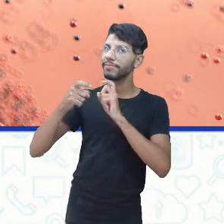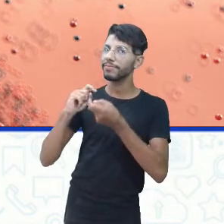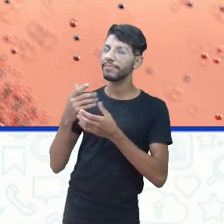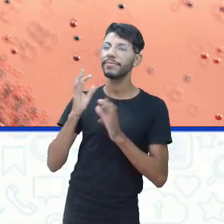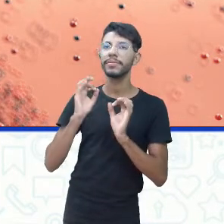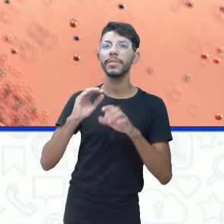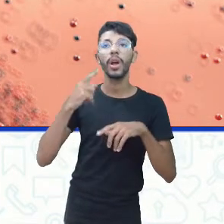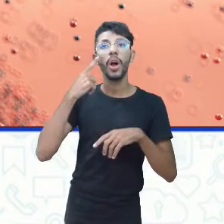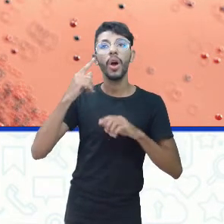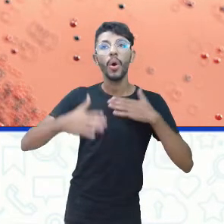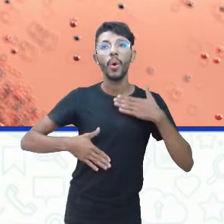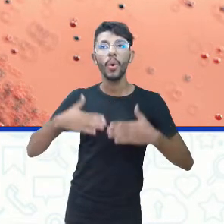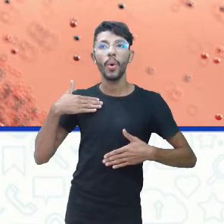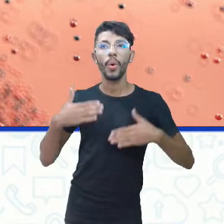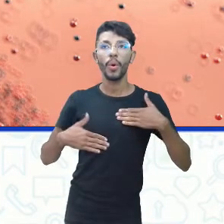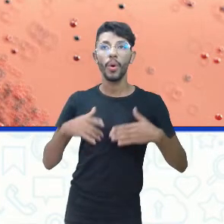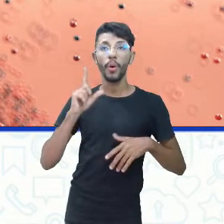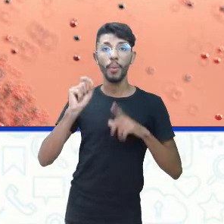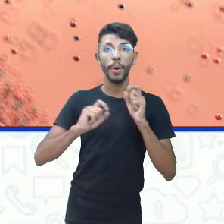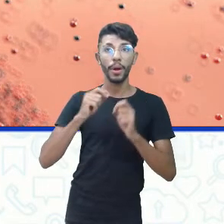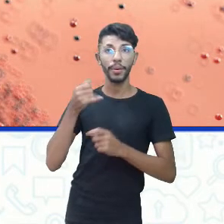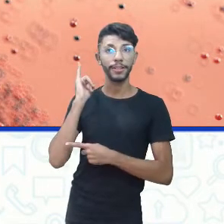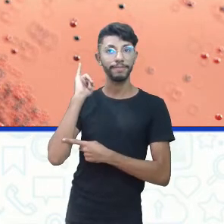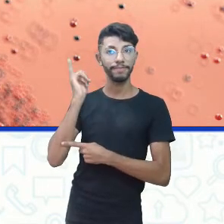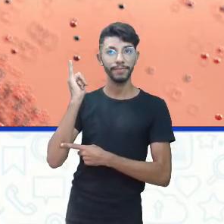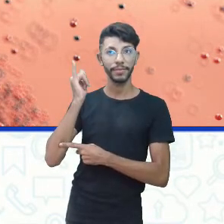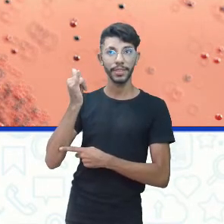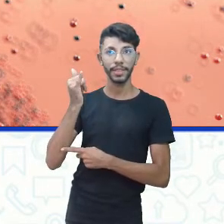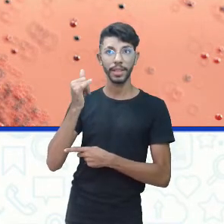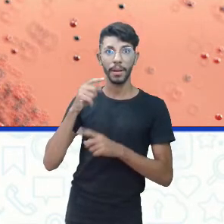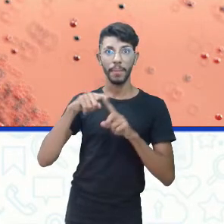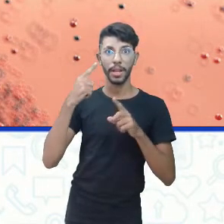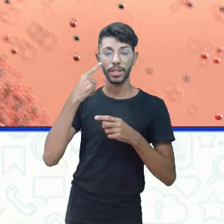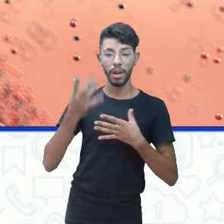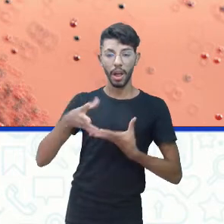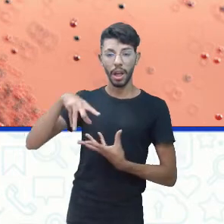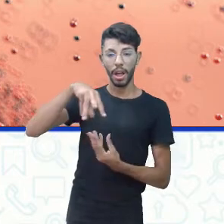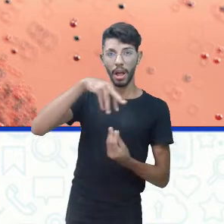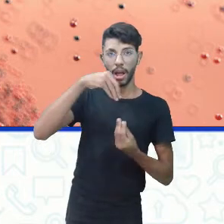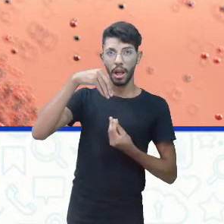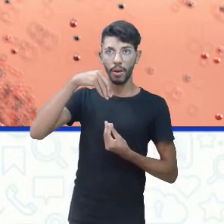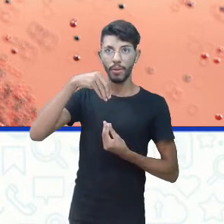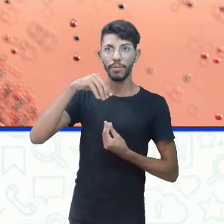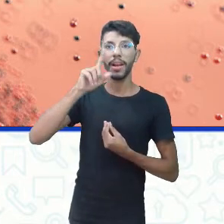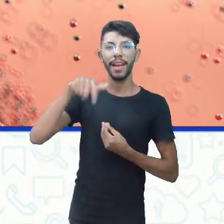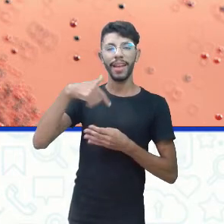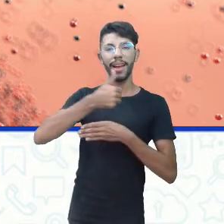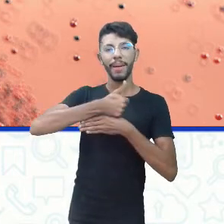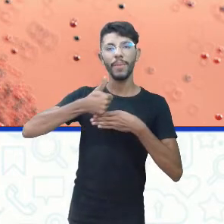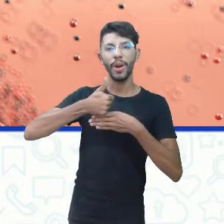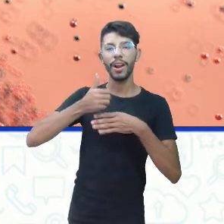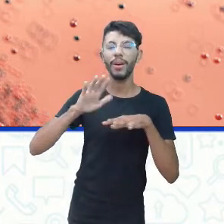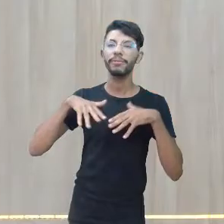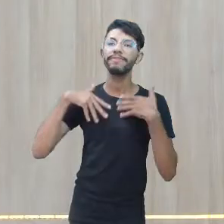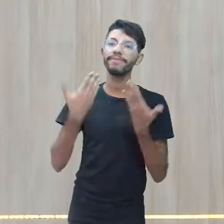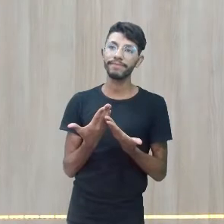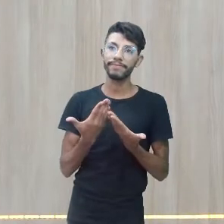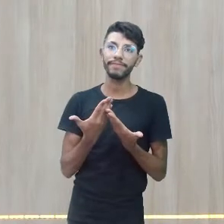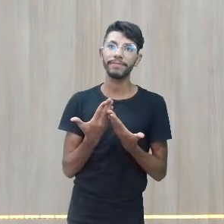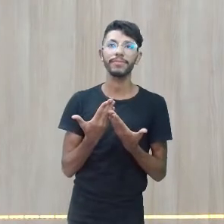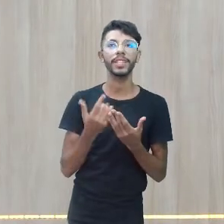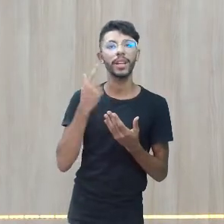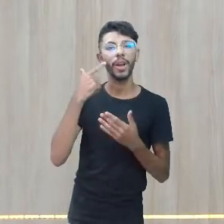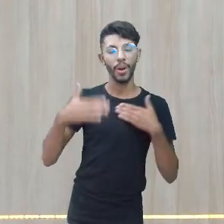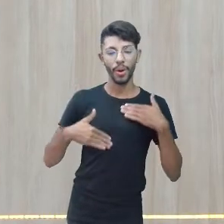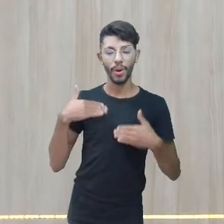O corpo é a narrativa e a alma é a moral. Então, o